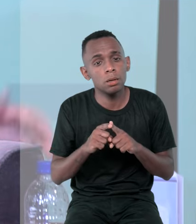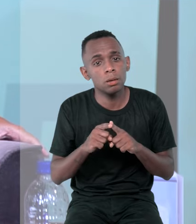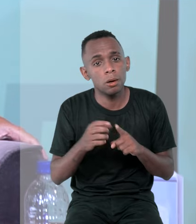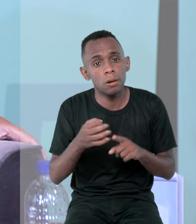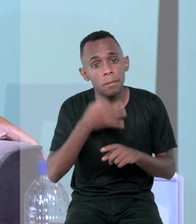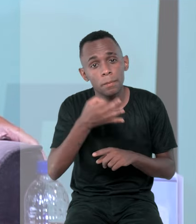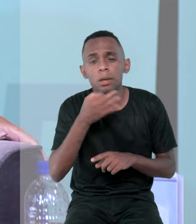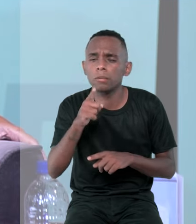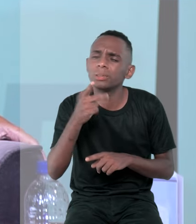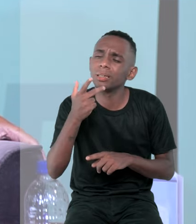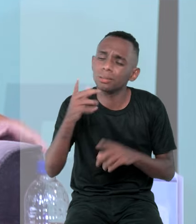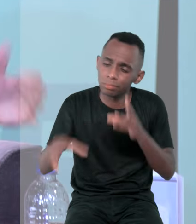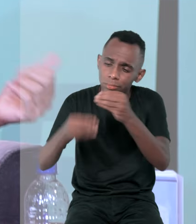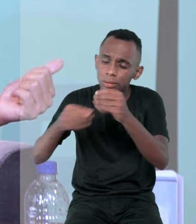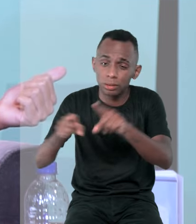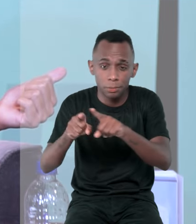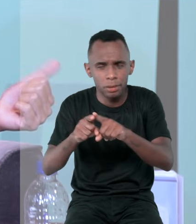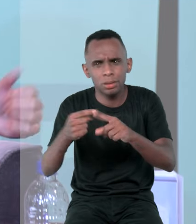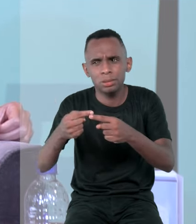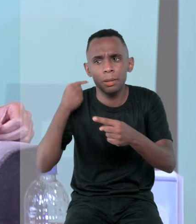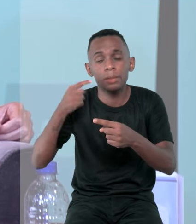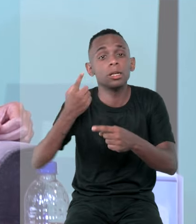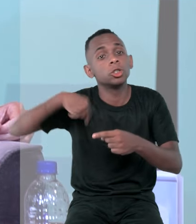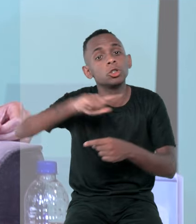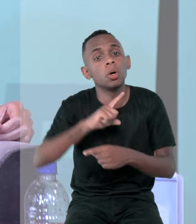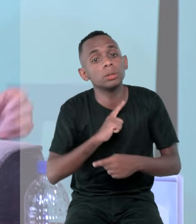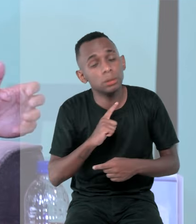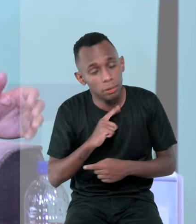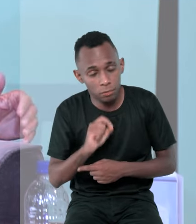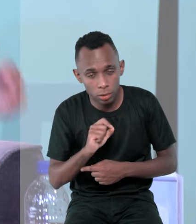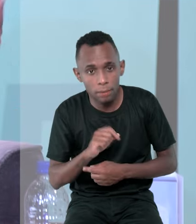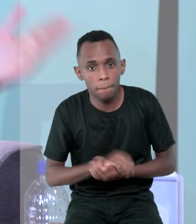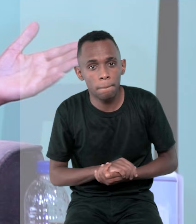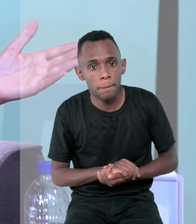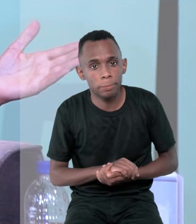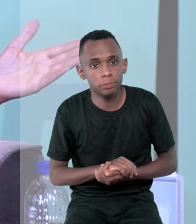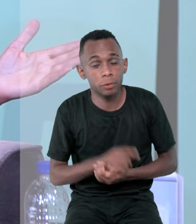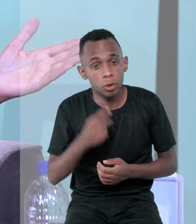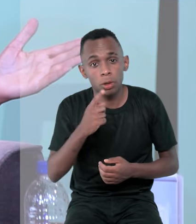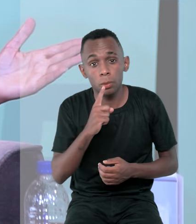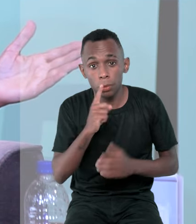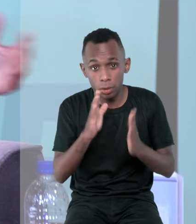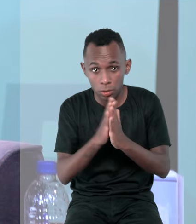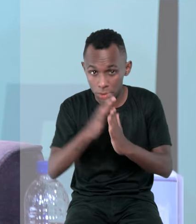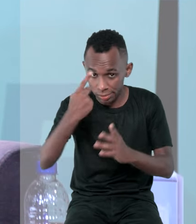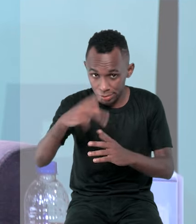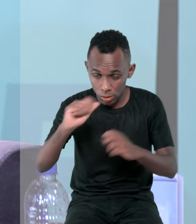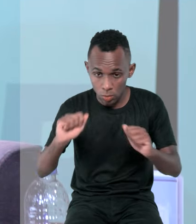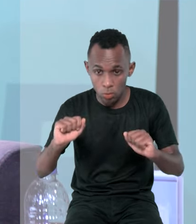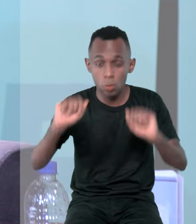pudesse falar um pouco sobre isso. Na semana passada, a gente teve um momento, no seu aniversário, inclusive,